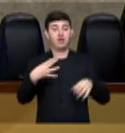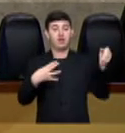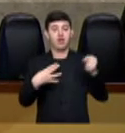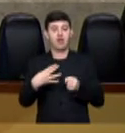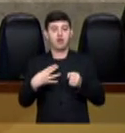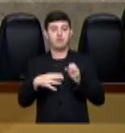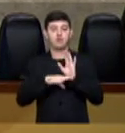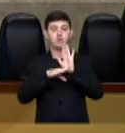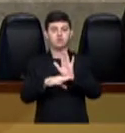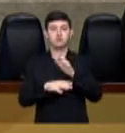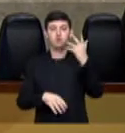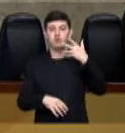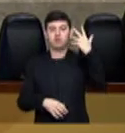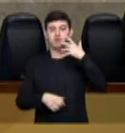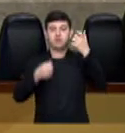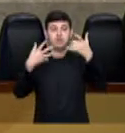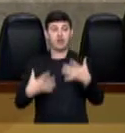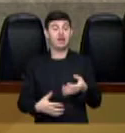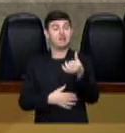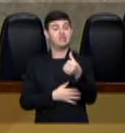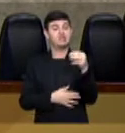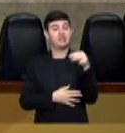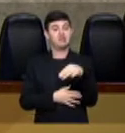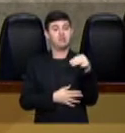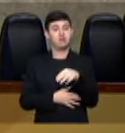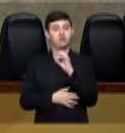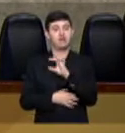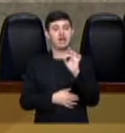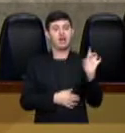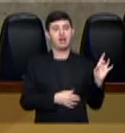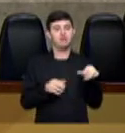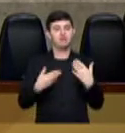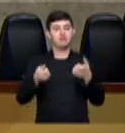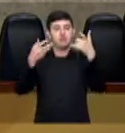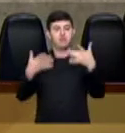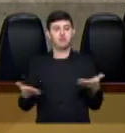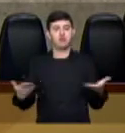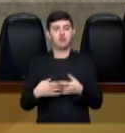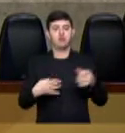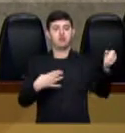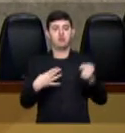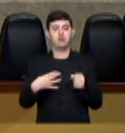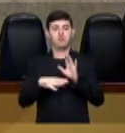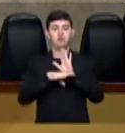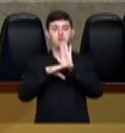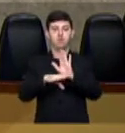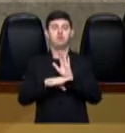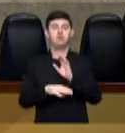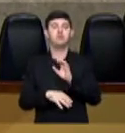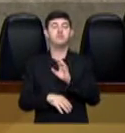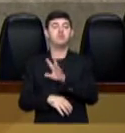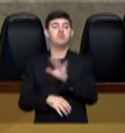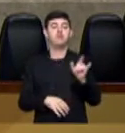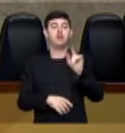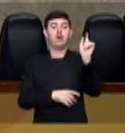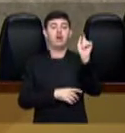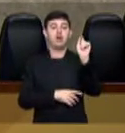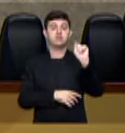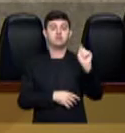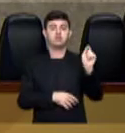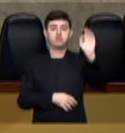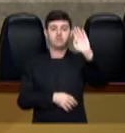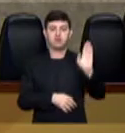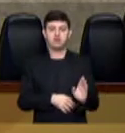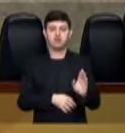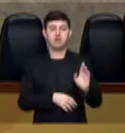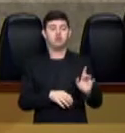de 6 minutos para cada um. Falará, então, agora, pelo amicus curiae, Associação Brasileira de